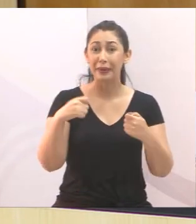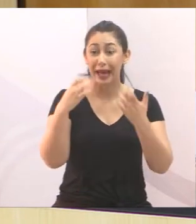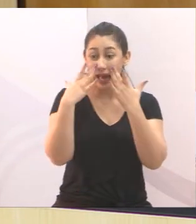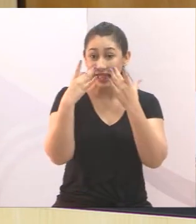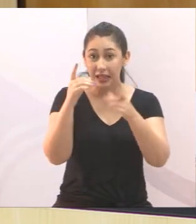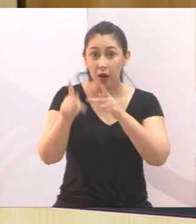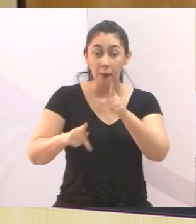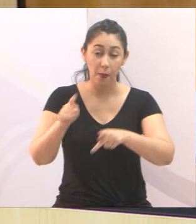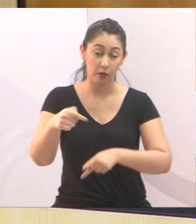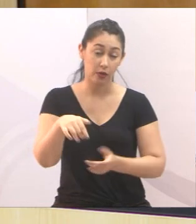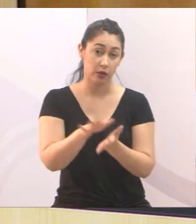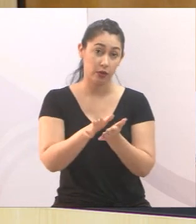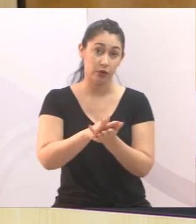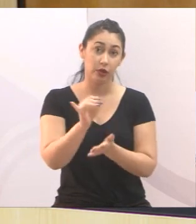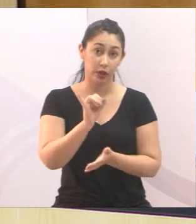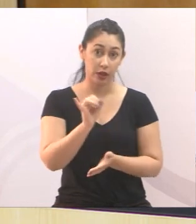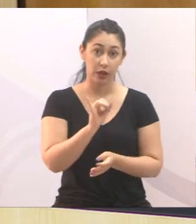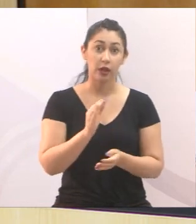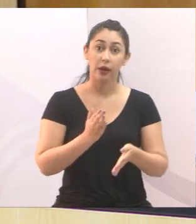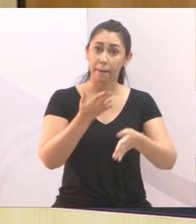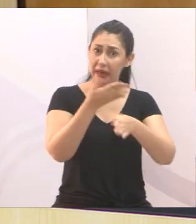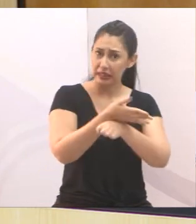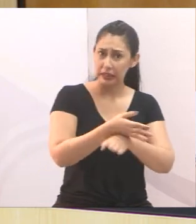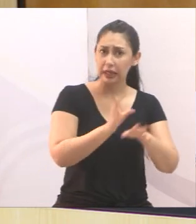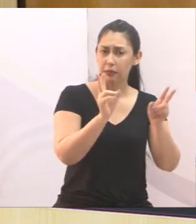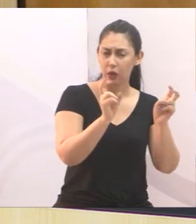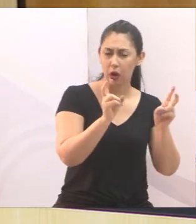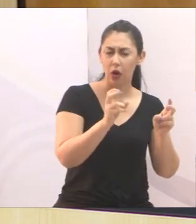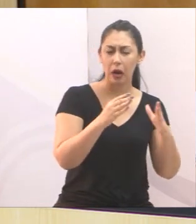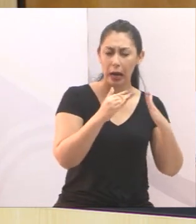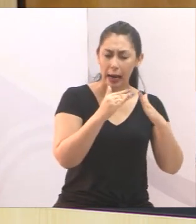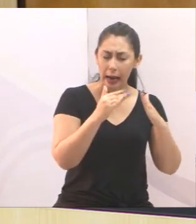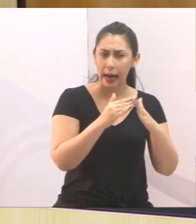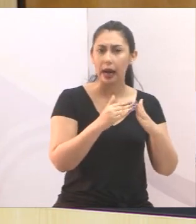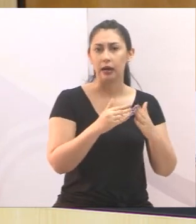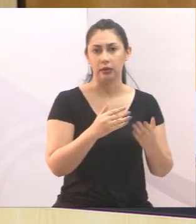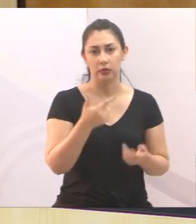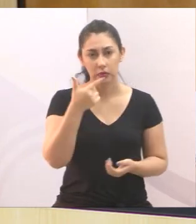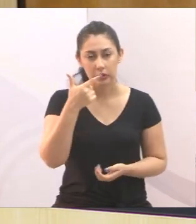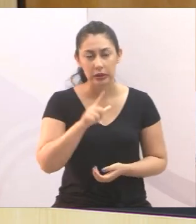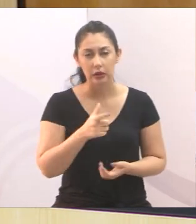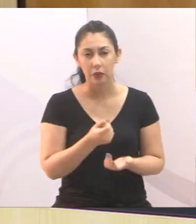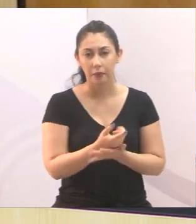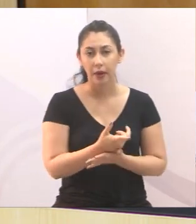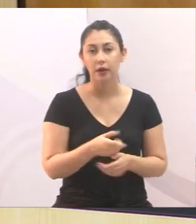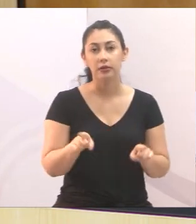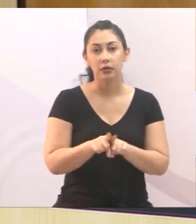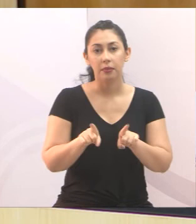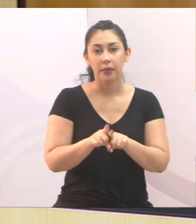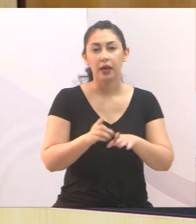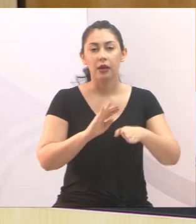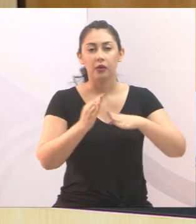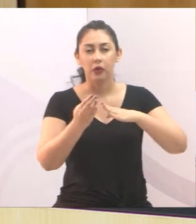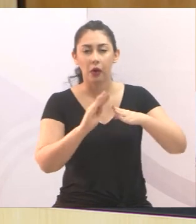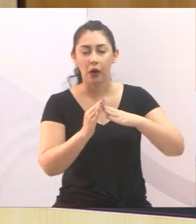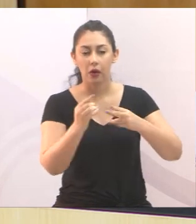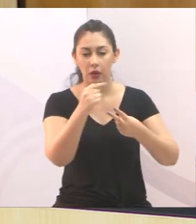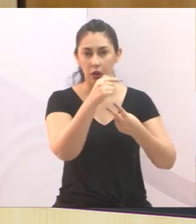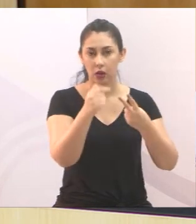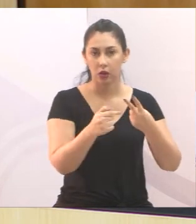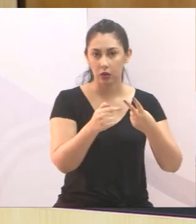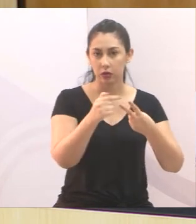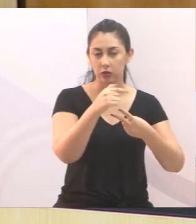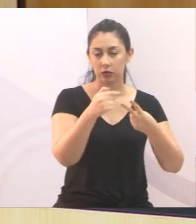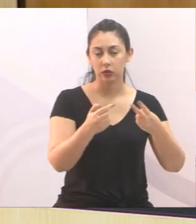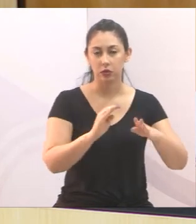Jacareí, inscrita no programa Minha Casa Minha Vida, e para os moradores da comunidade Lagoa Azul 2 e da comunidade Quilombo Coração Valente